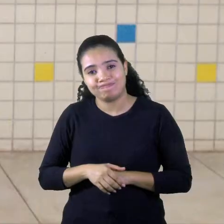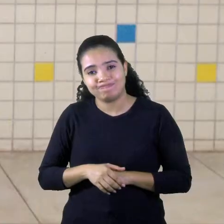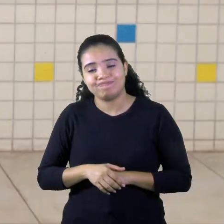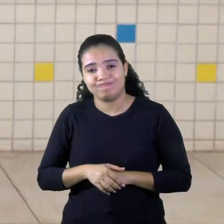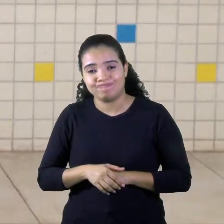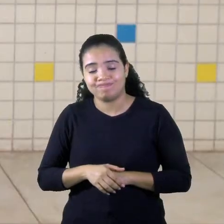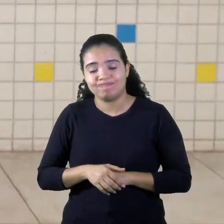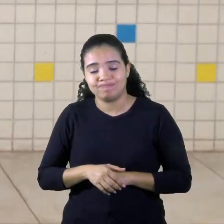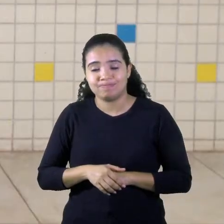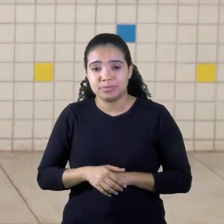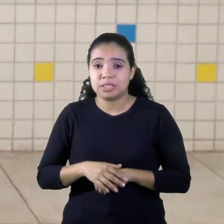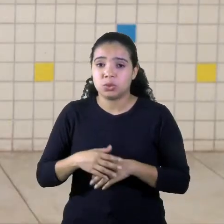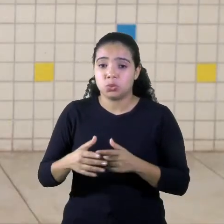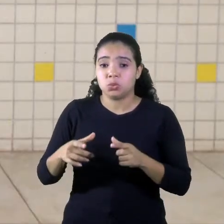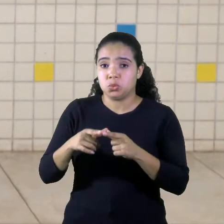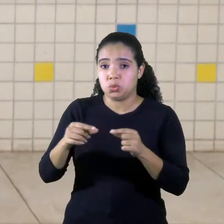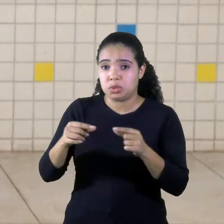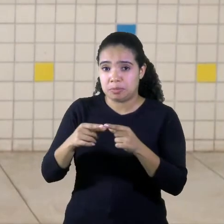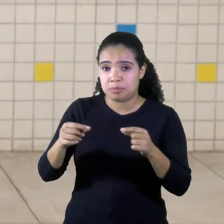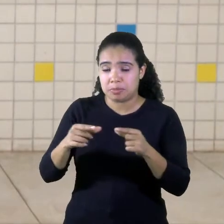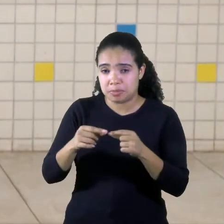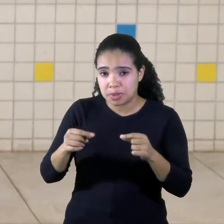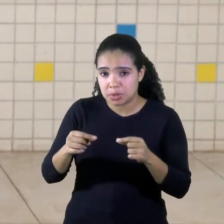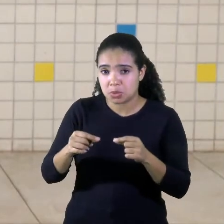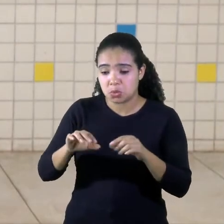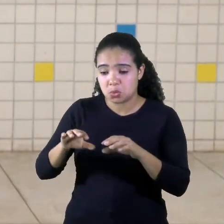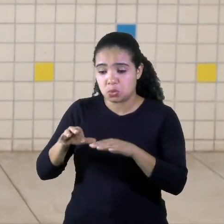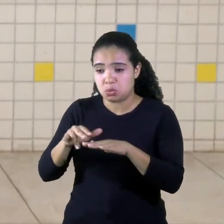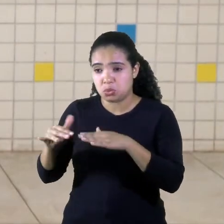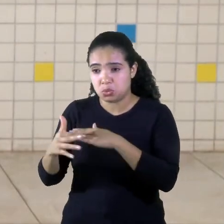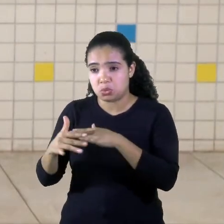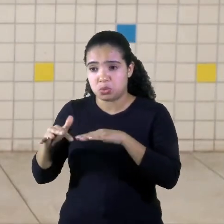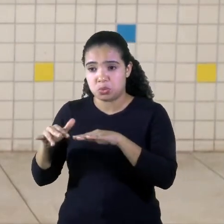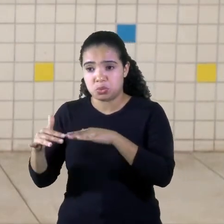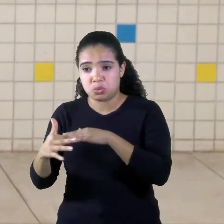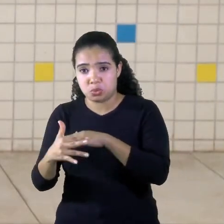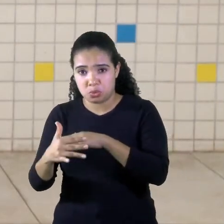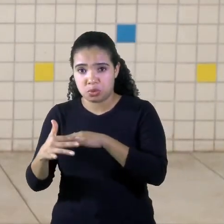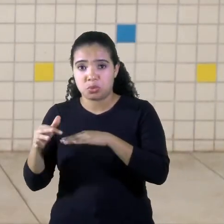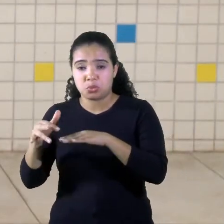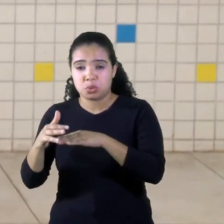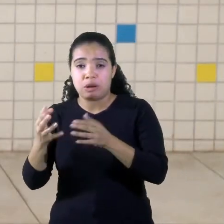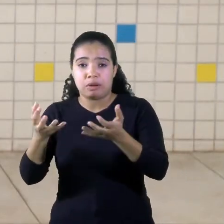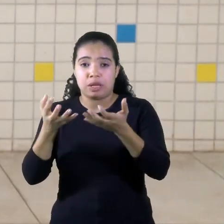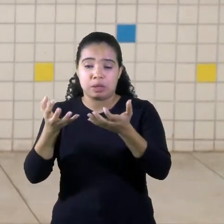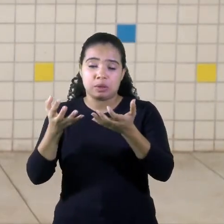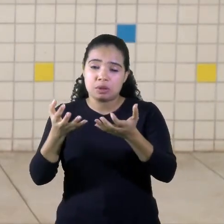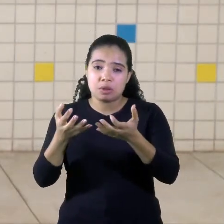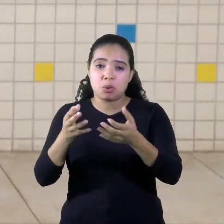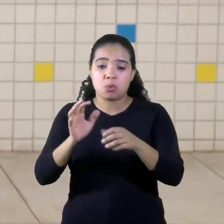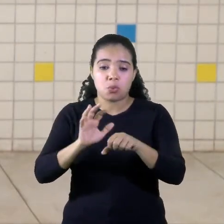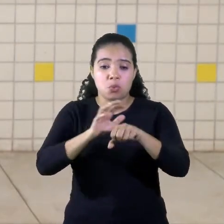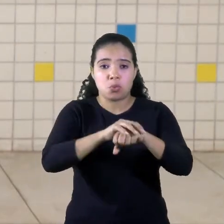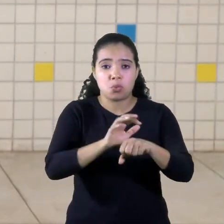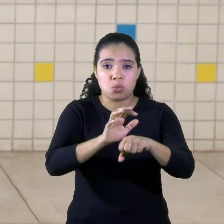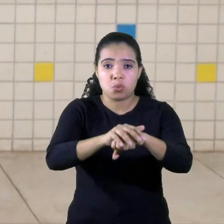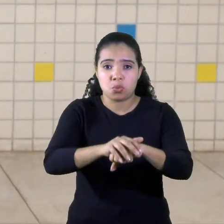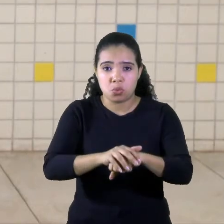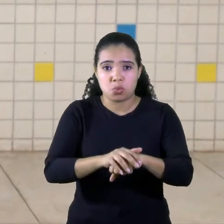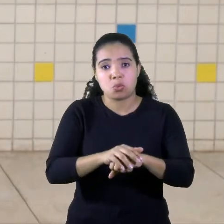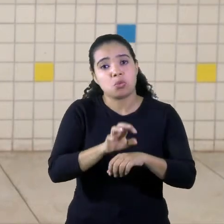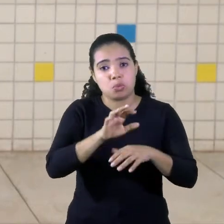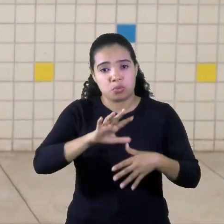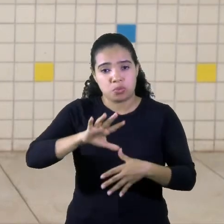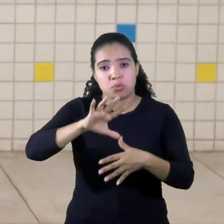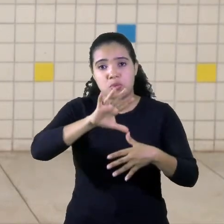O Japão, por ser um pequeno conjunto de ilhas, tinha a pretensão de ocupar territórios no